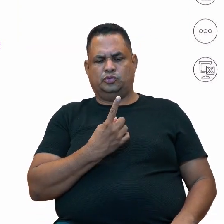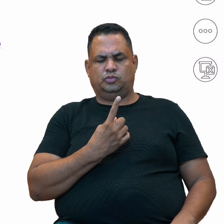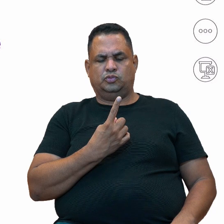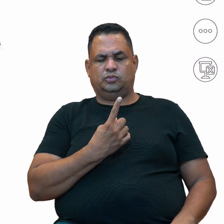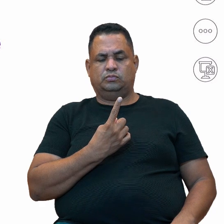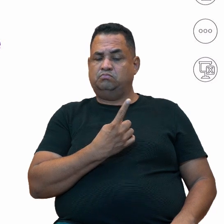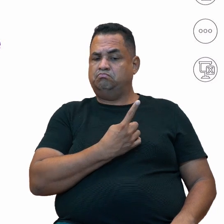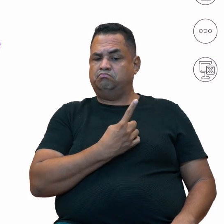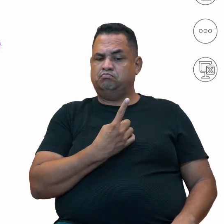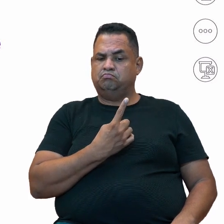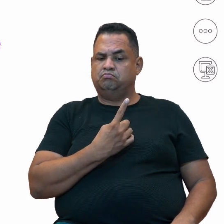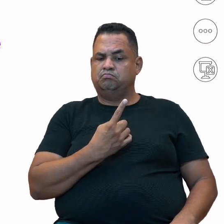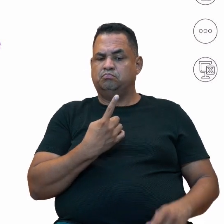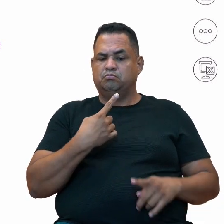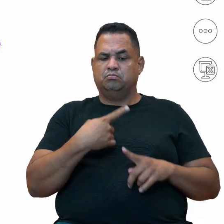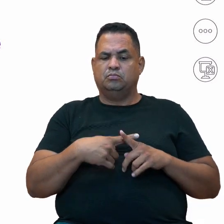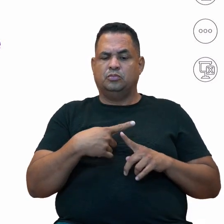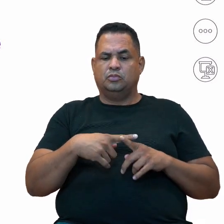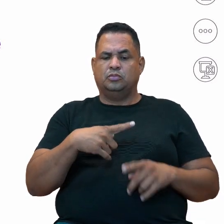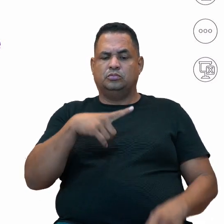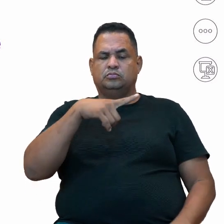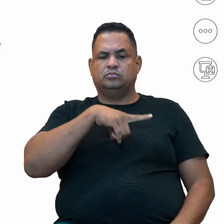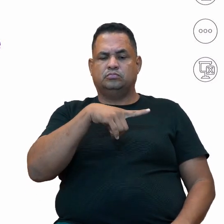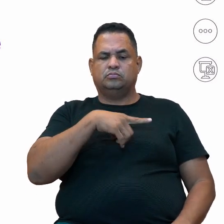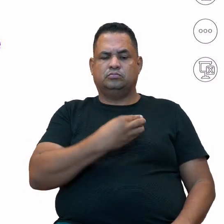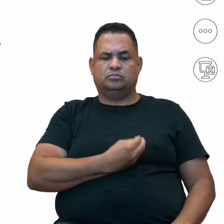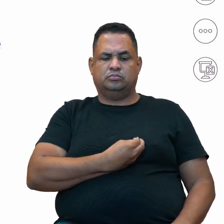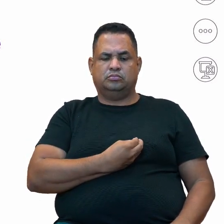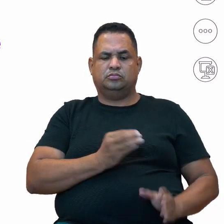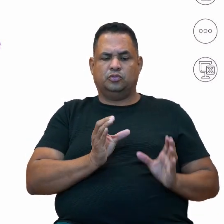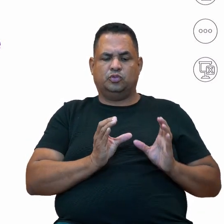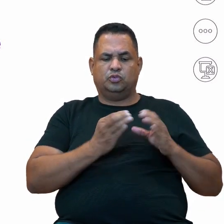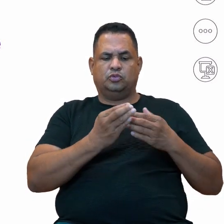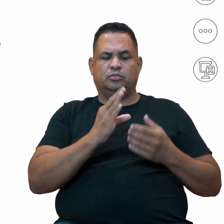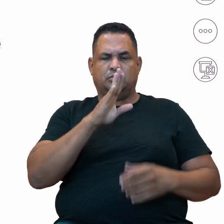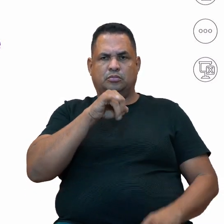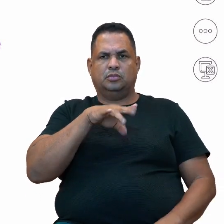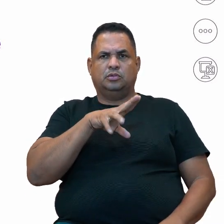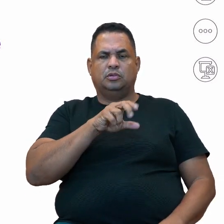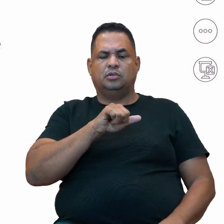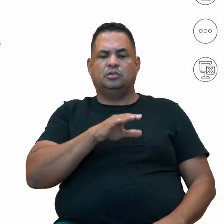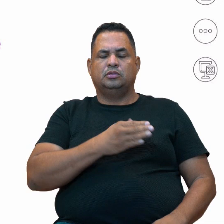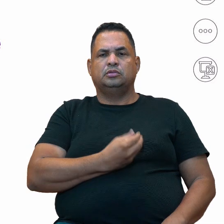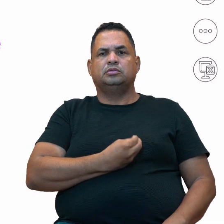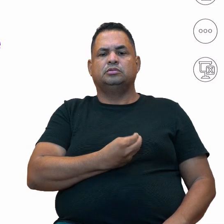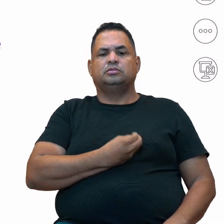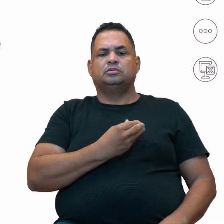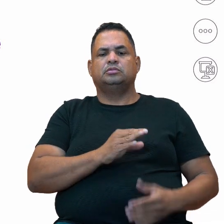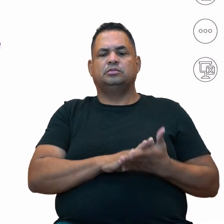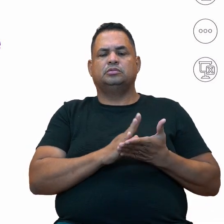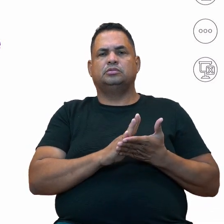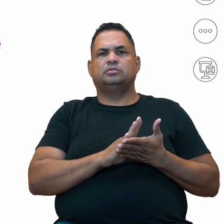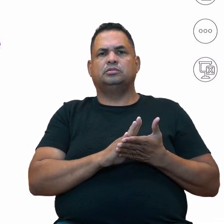professora? Porque nós encontramos no grupo das moneras, que são organismos procariontes,